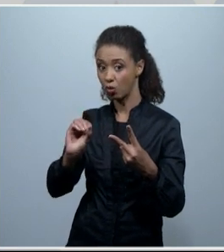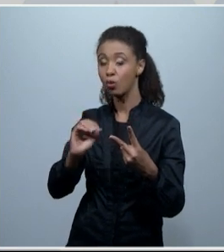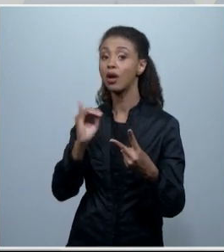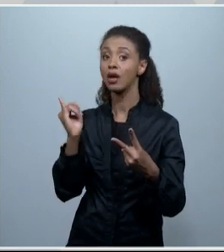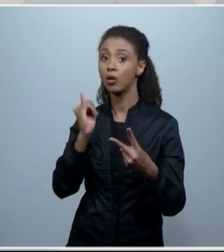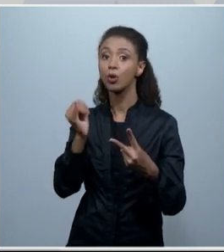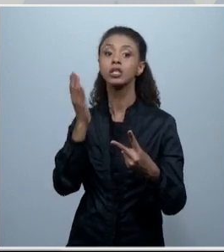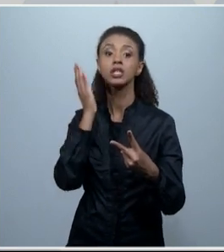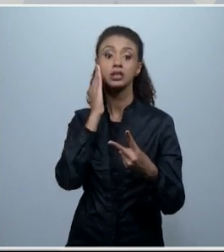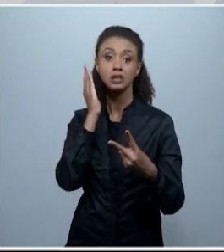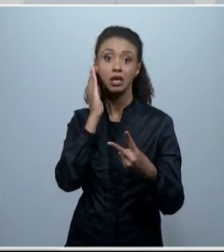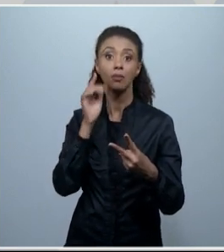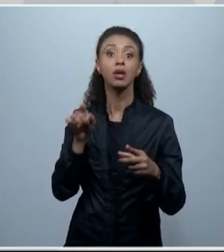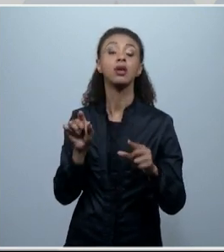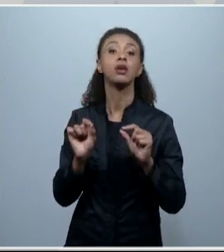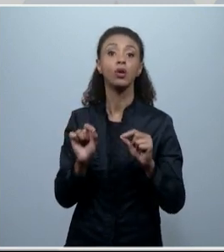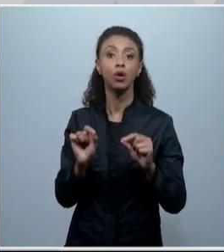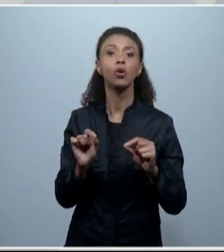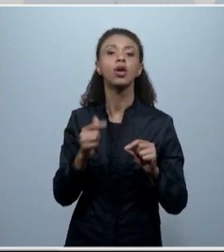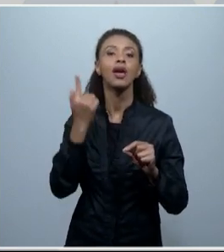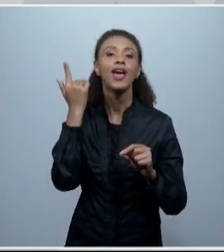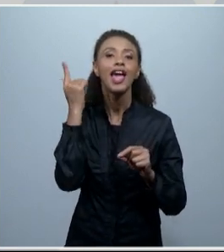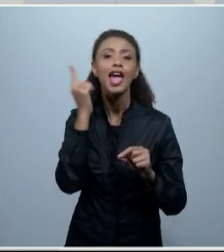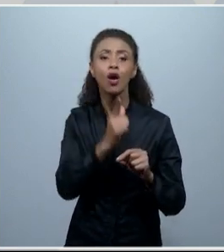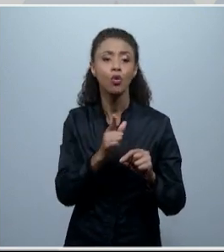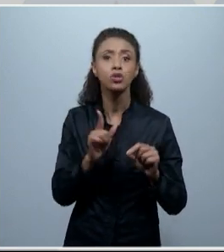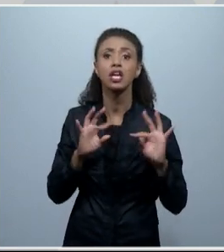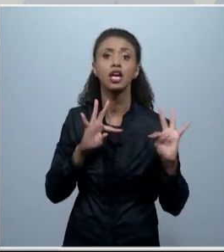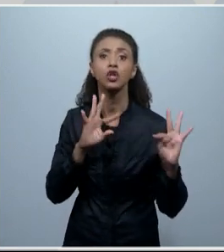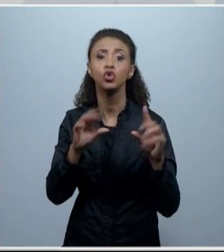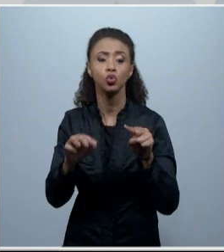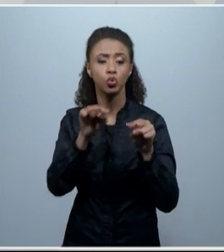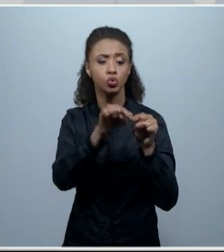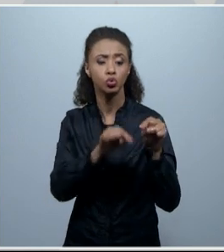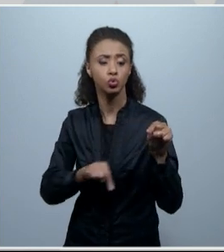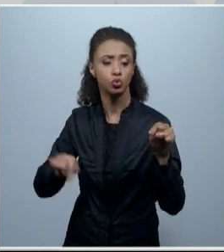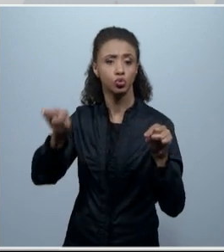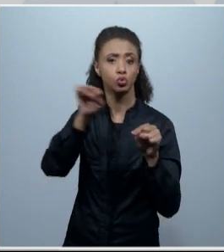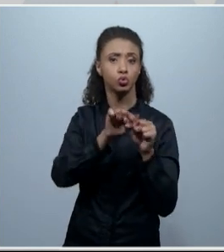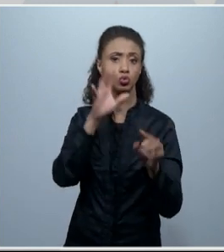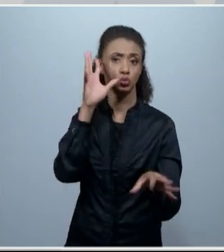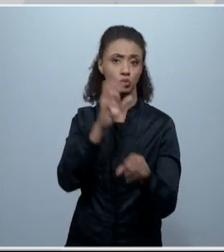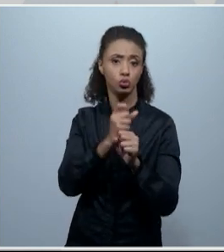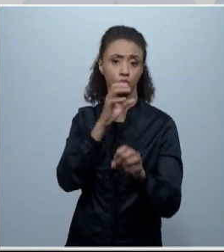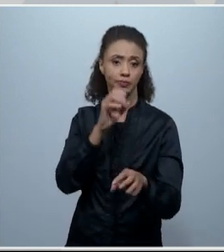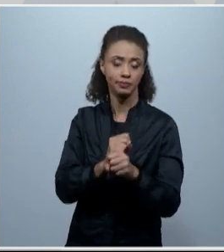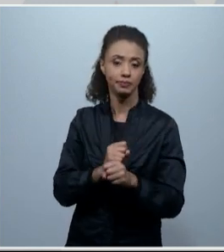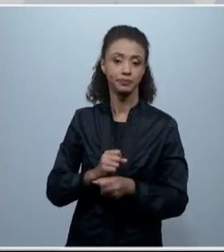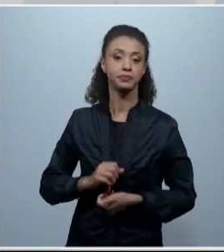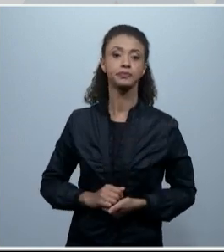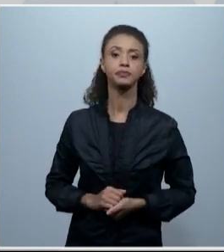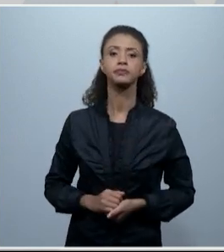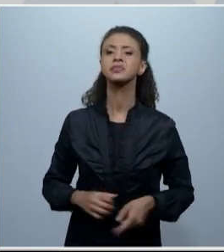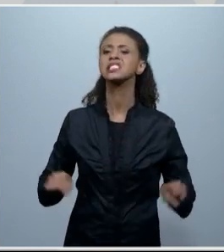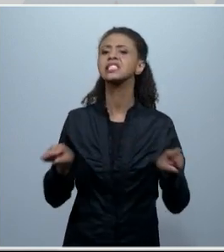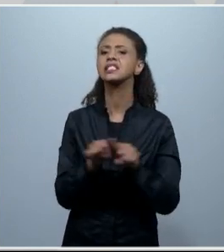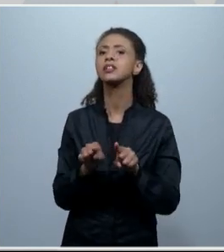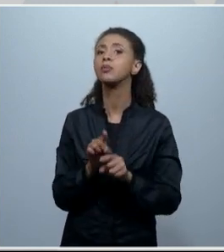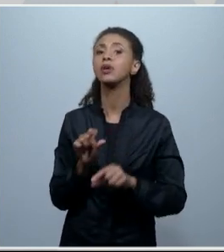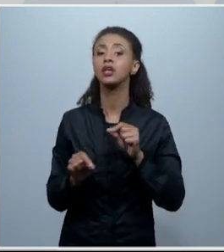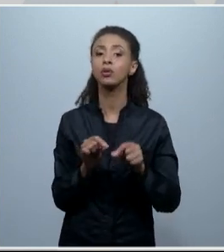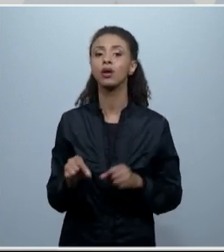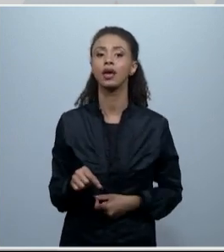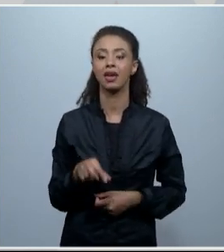e também o conceito de retas tangentes a essa